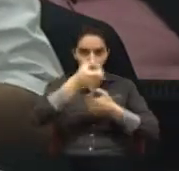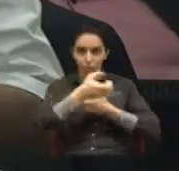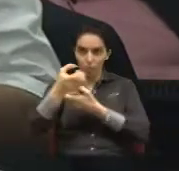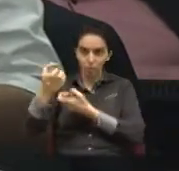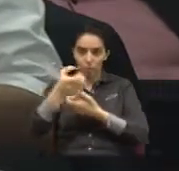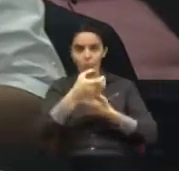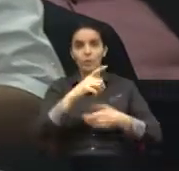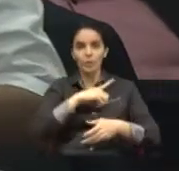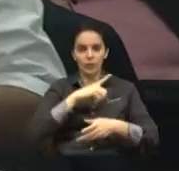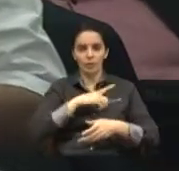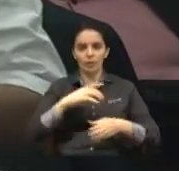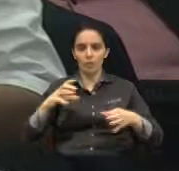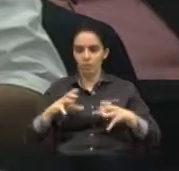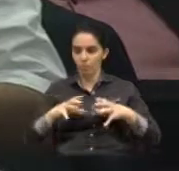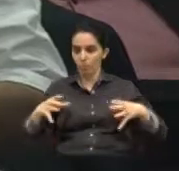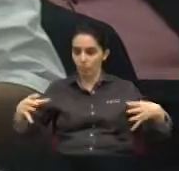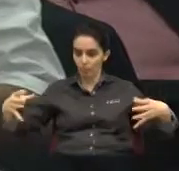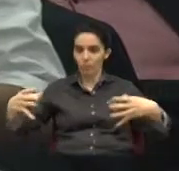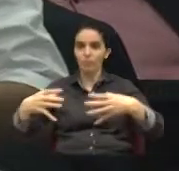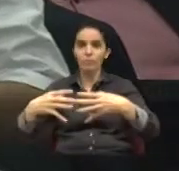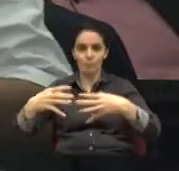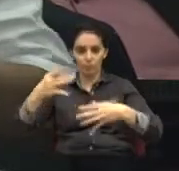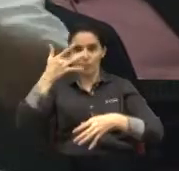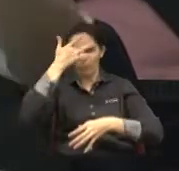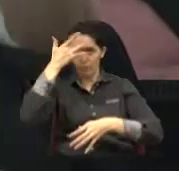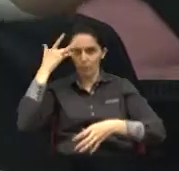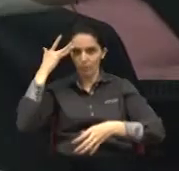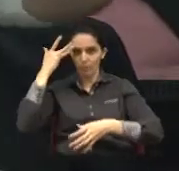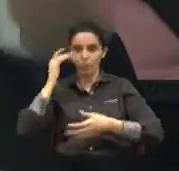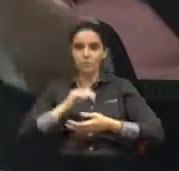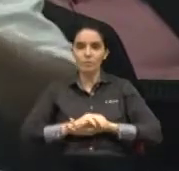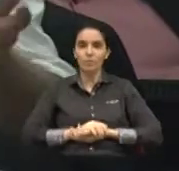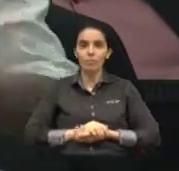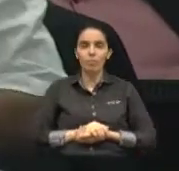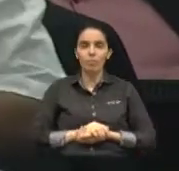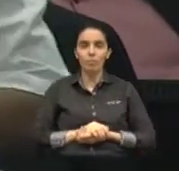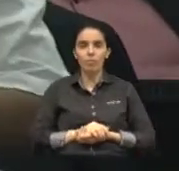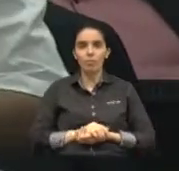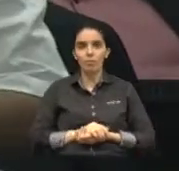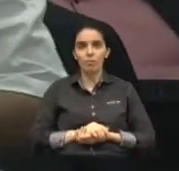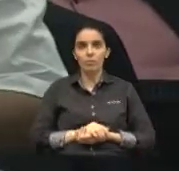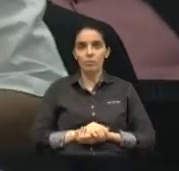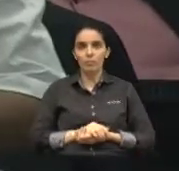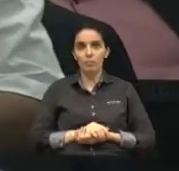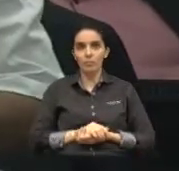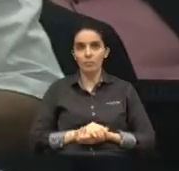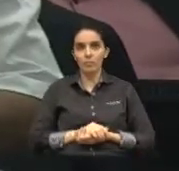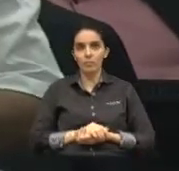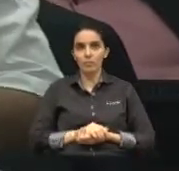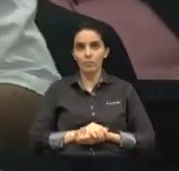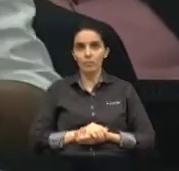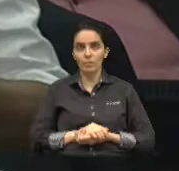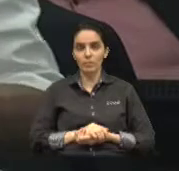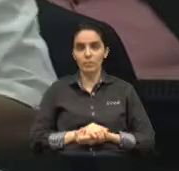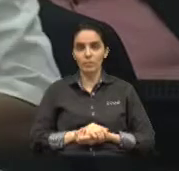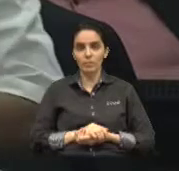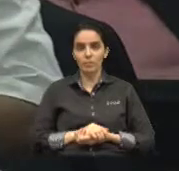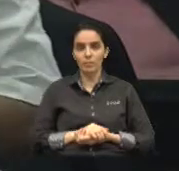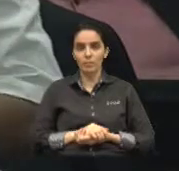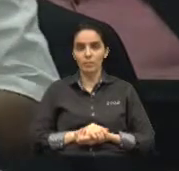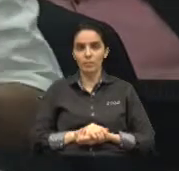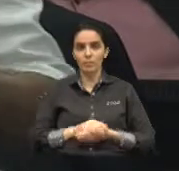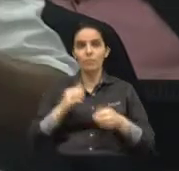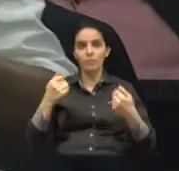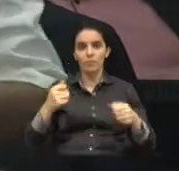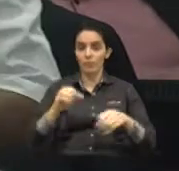tem um grande fluxo de pessoas. Nesse caso, eu acho que também é a pessoa, pelo menos um curso